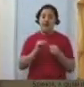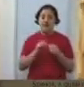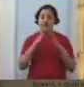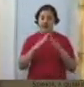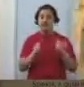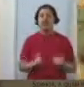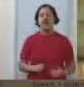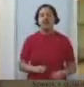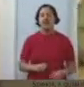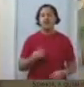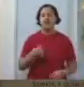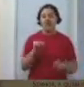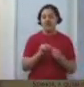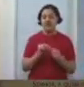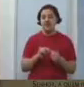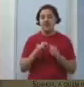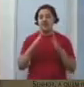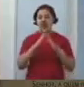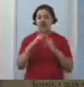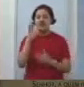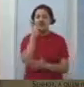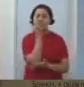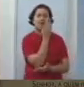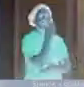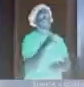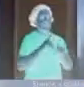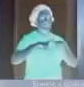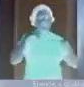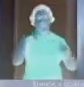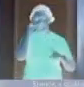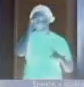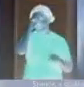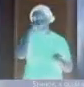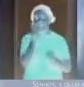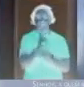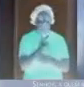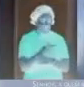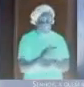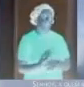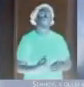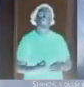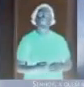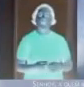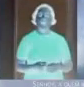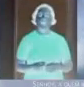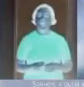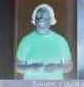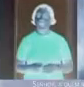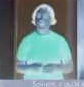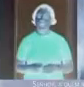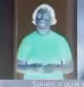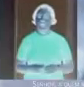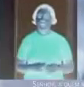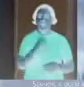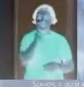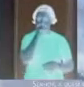O Paulinho foi fazer a casa dele de madeira, mais difícil. Tinha que buscar madeira, trazer a madeira na boca. Porco carregar madeira